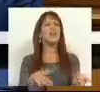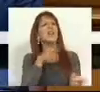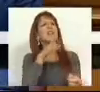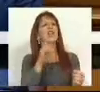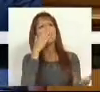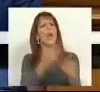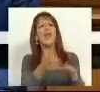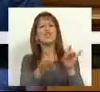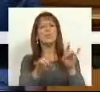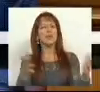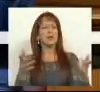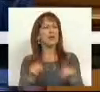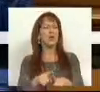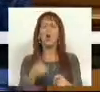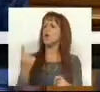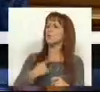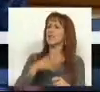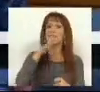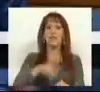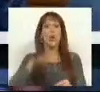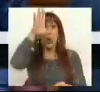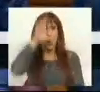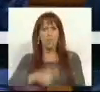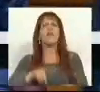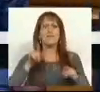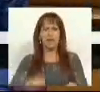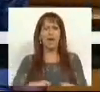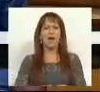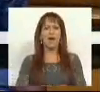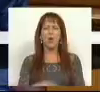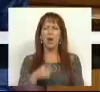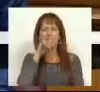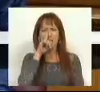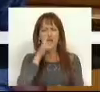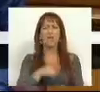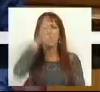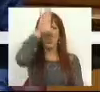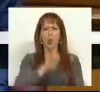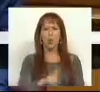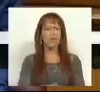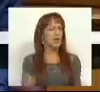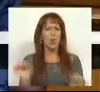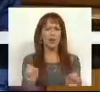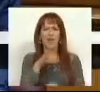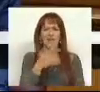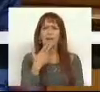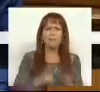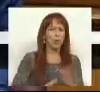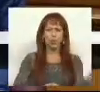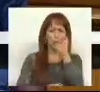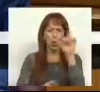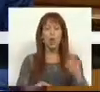estamos perante despedimentos. Nós temos que dizer que o Governo está a faltar à verdade. O Governo não está a dizer a